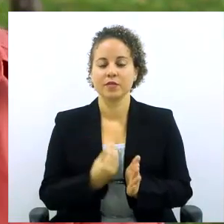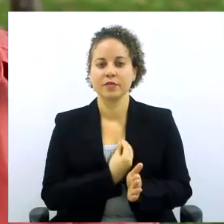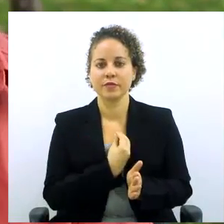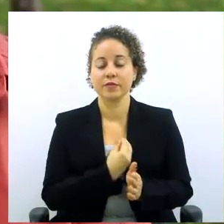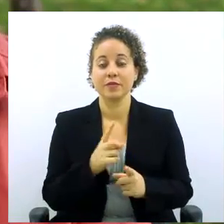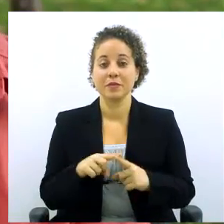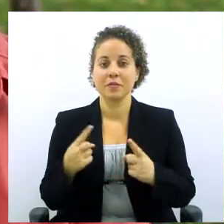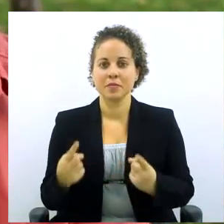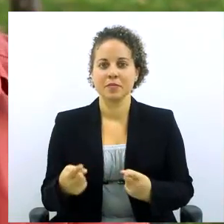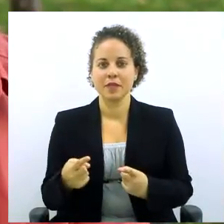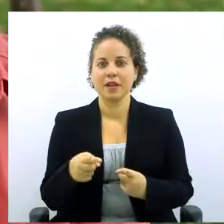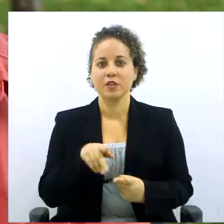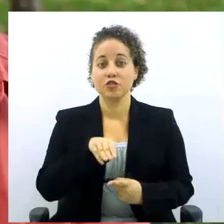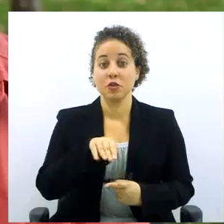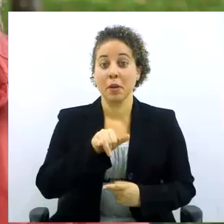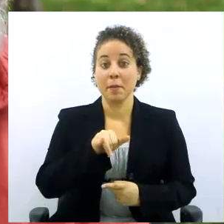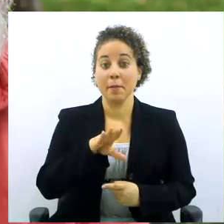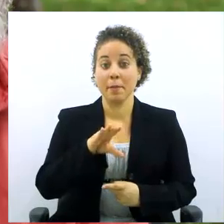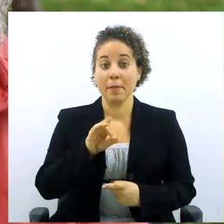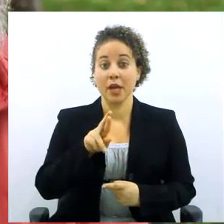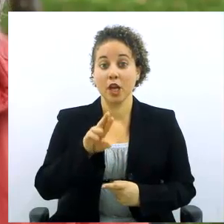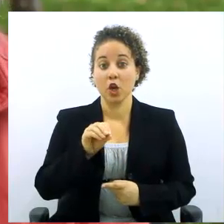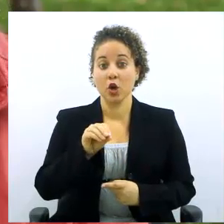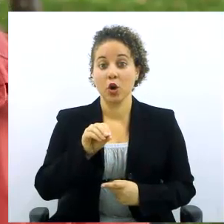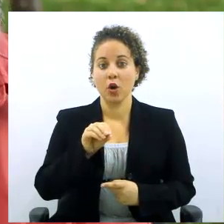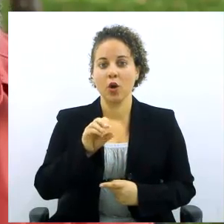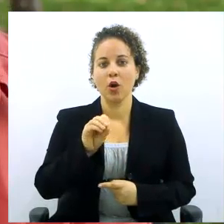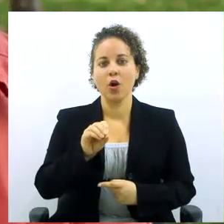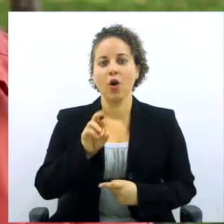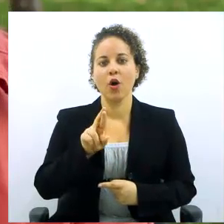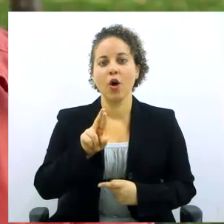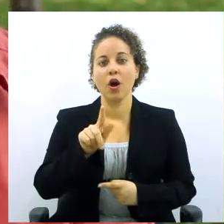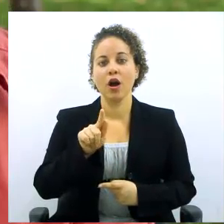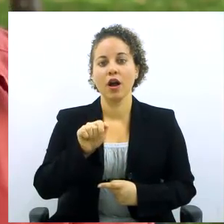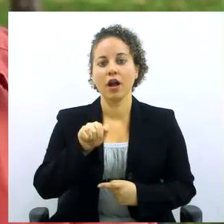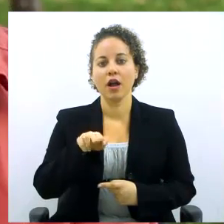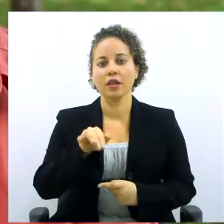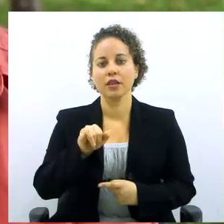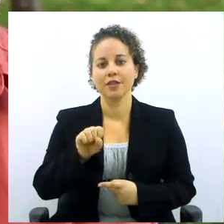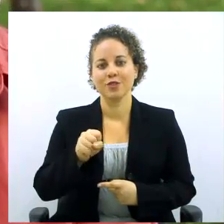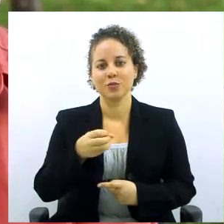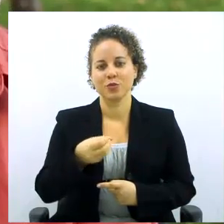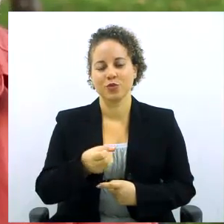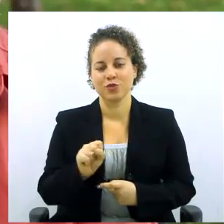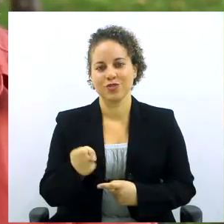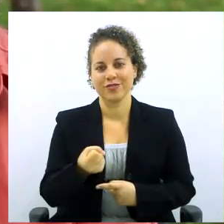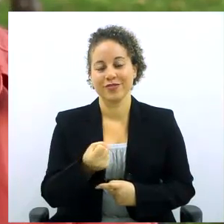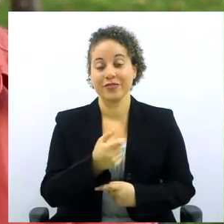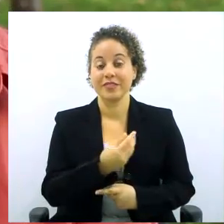produzida pelos micro-organismos, ou seja, pela vida, né? De maneira que